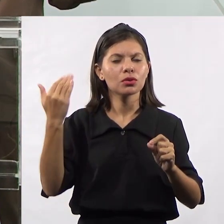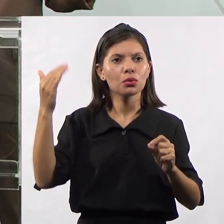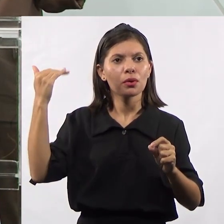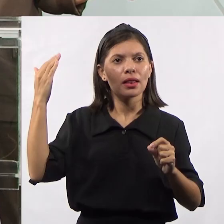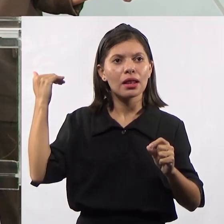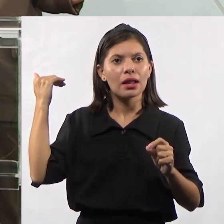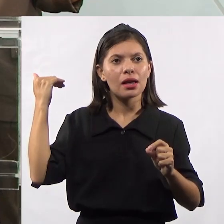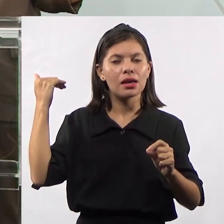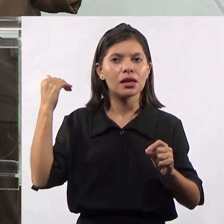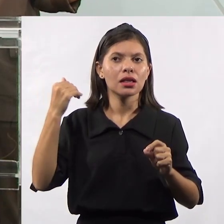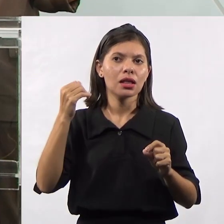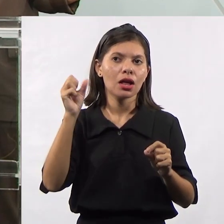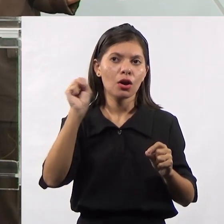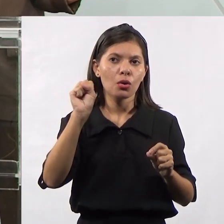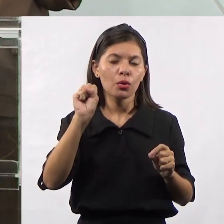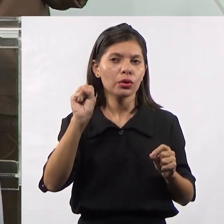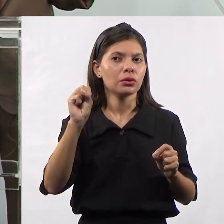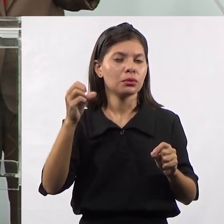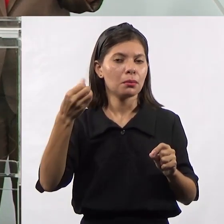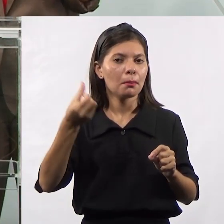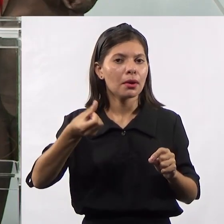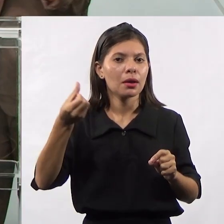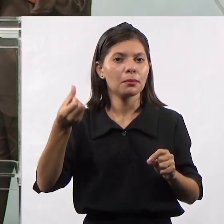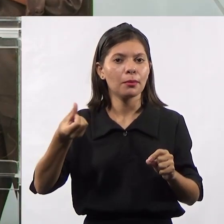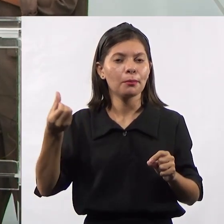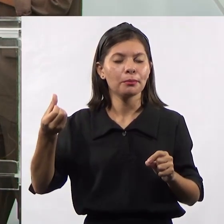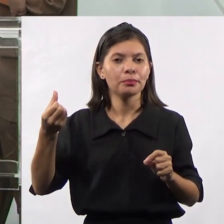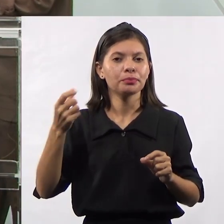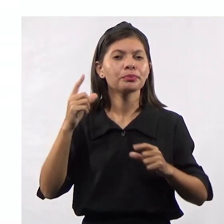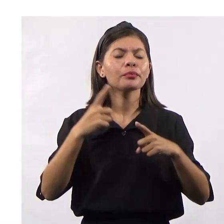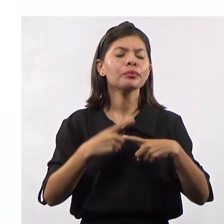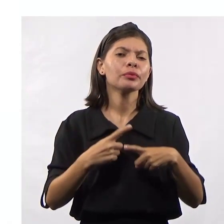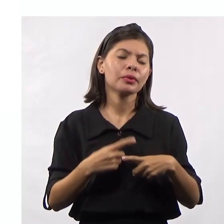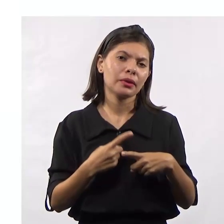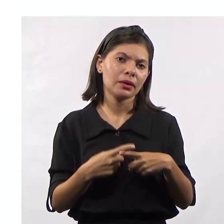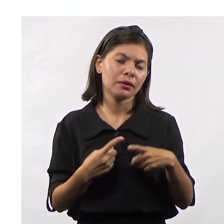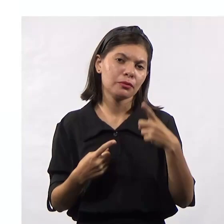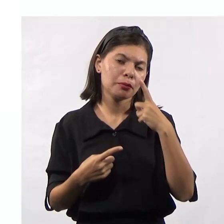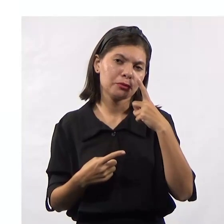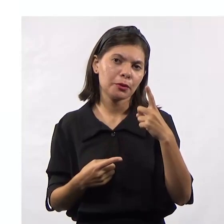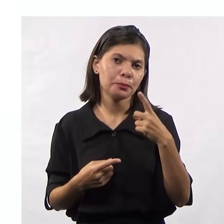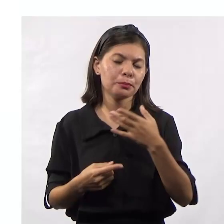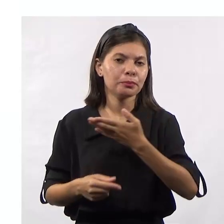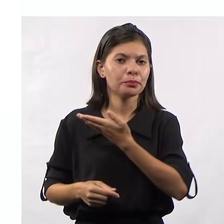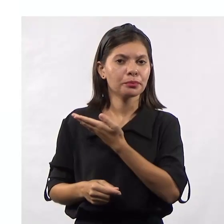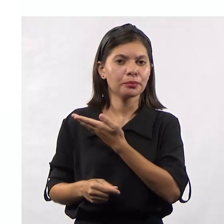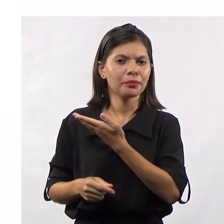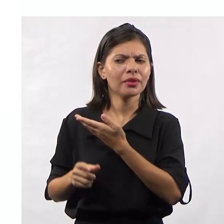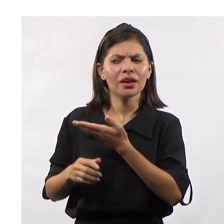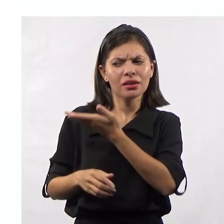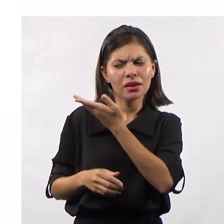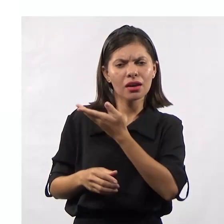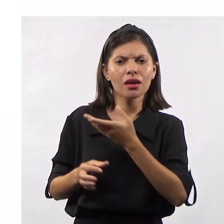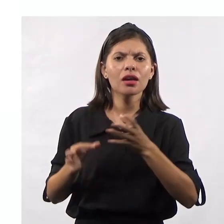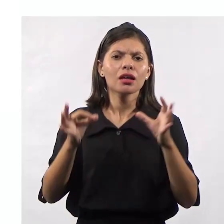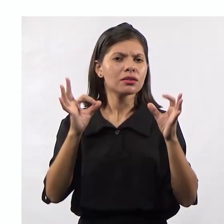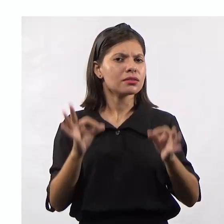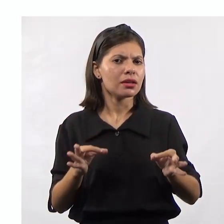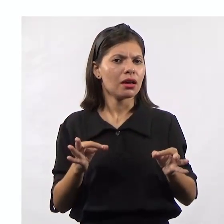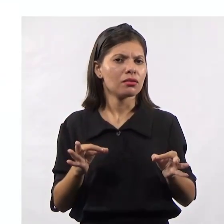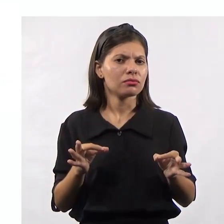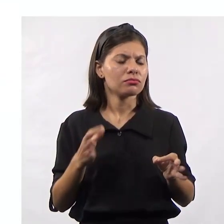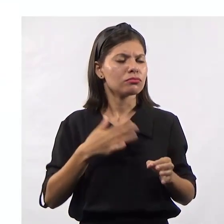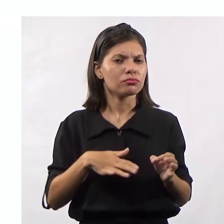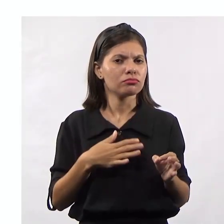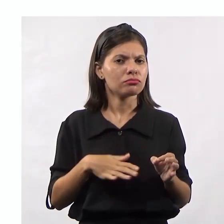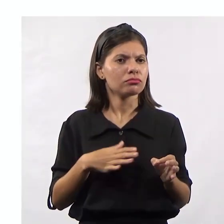lei 8666, tá? Por quê? Vamos ver ali. Bom, até aqui tudo certo, tudo